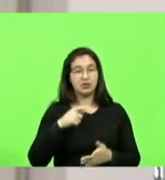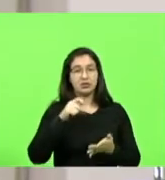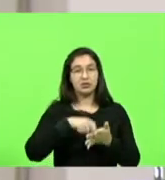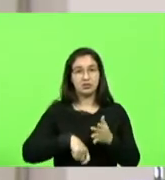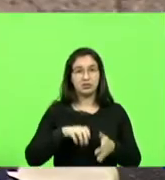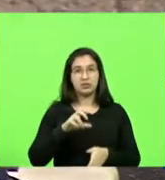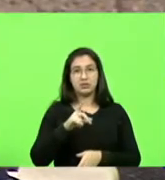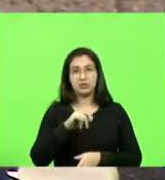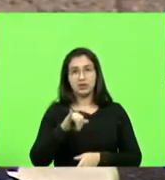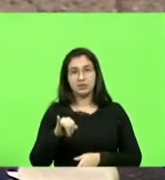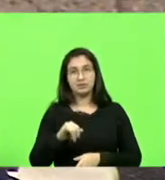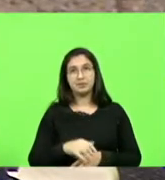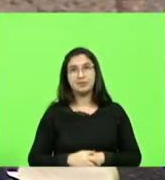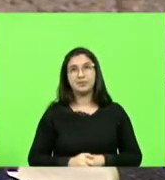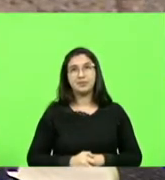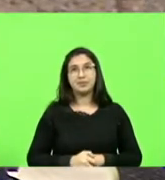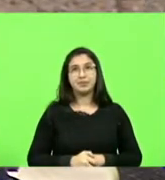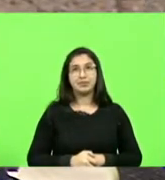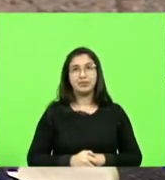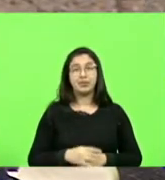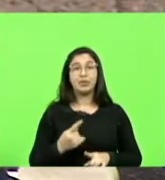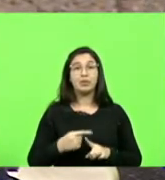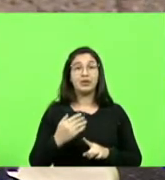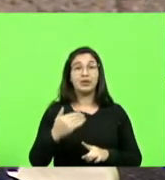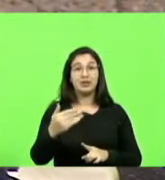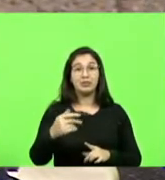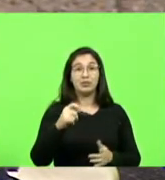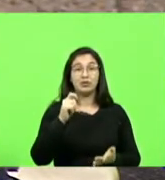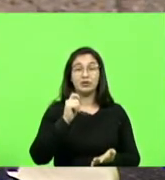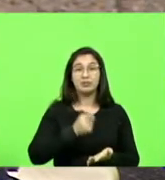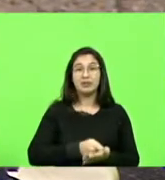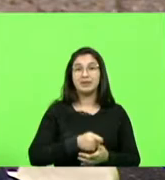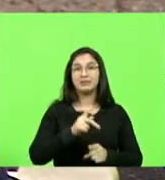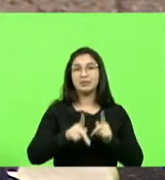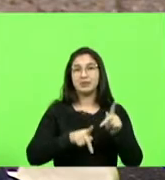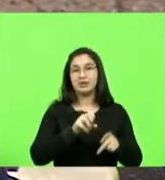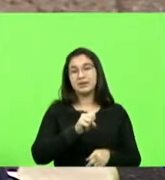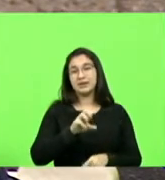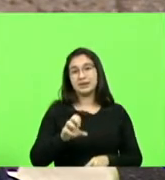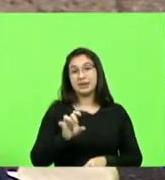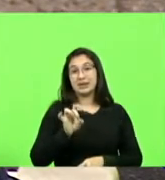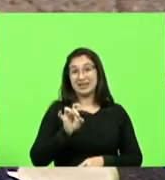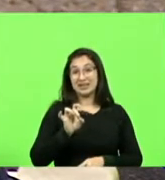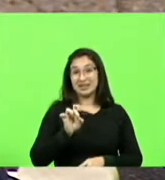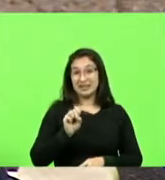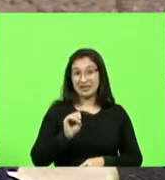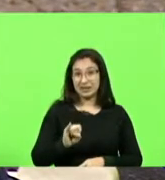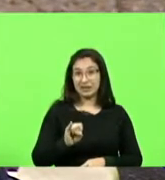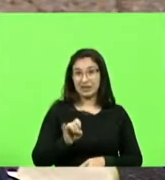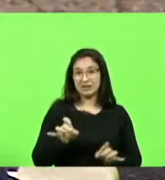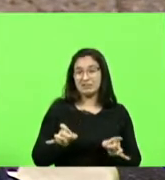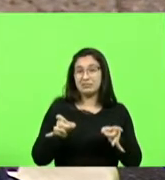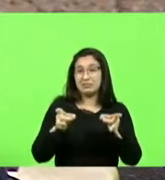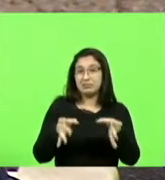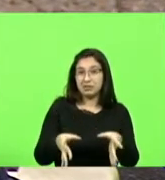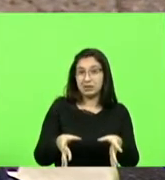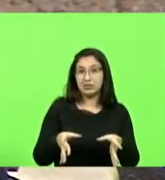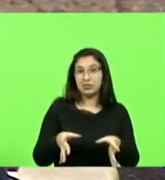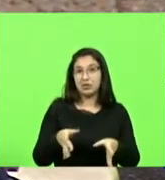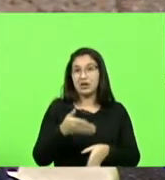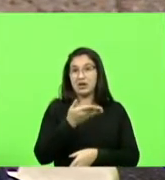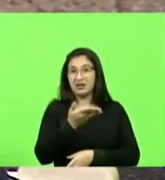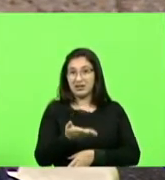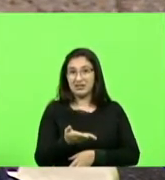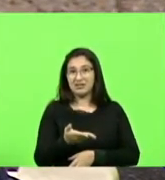CPI. Obrigado, porque no final quem paga a conta é o catarinense. Se hoje ela sair, né, ela abandonar o posto, ela